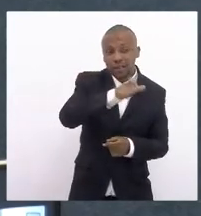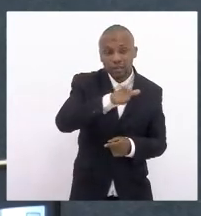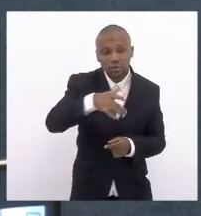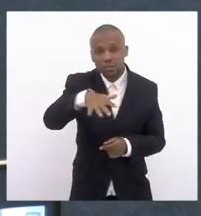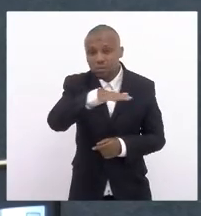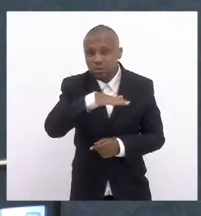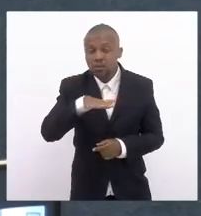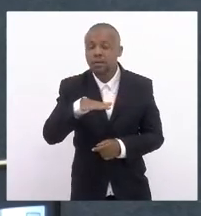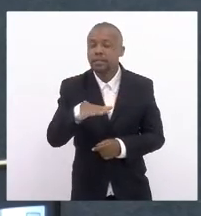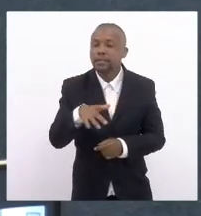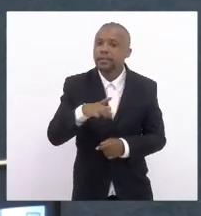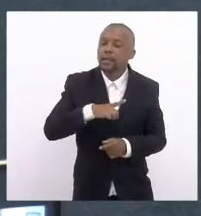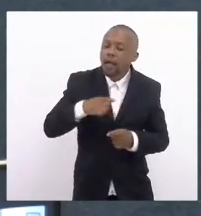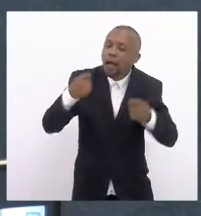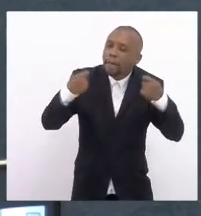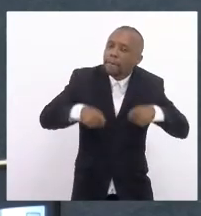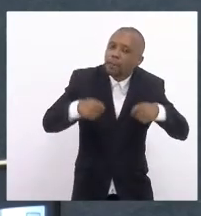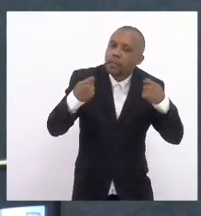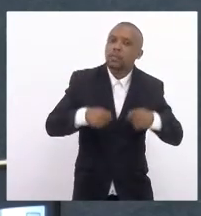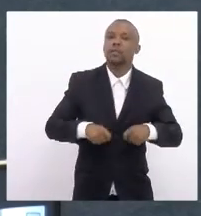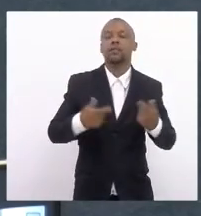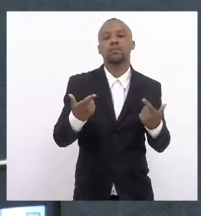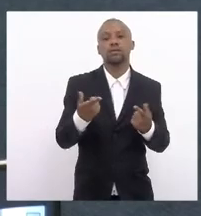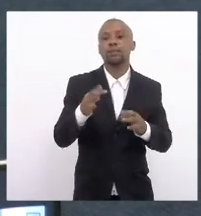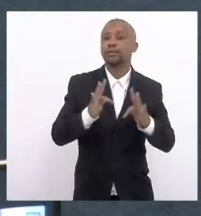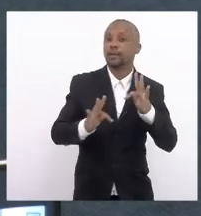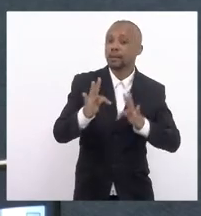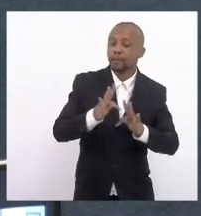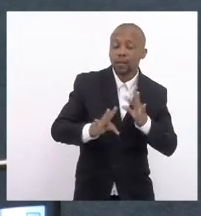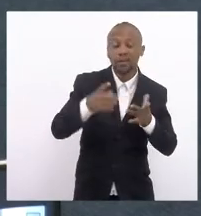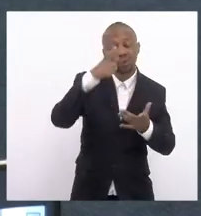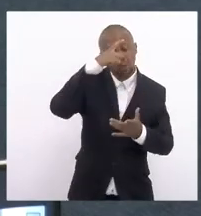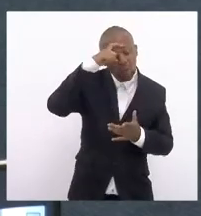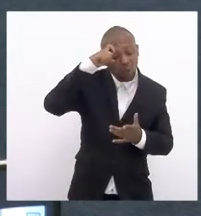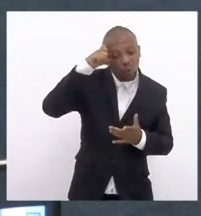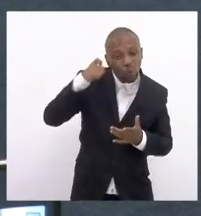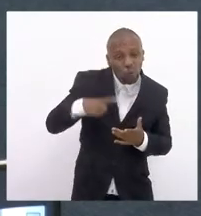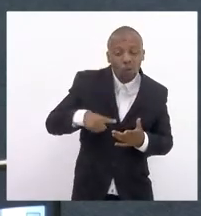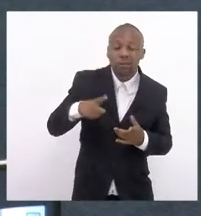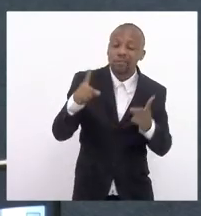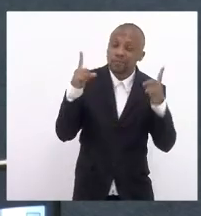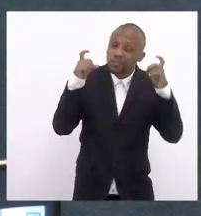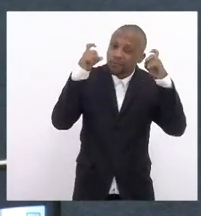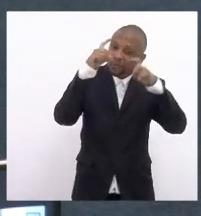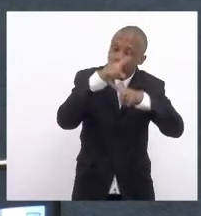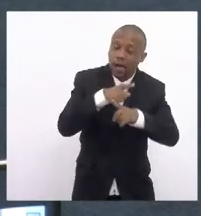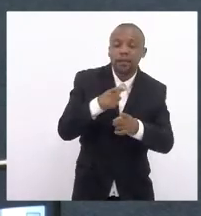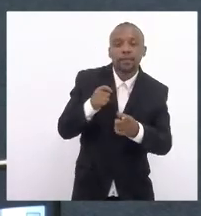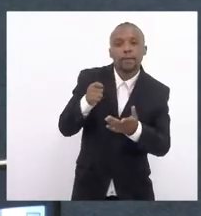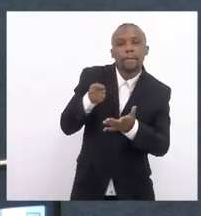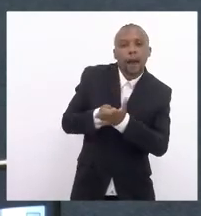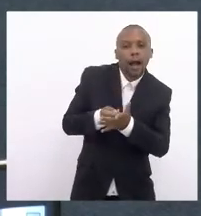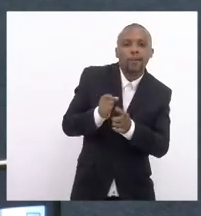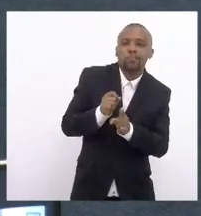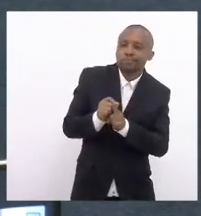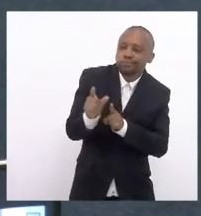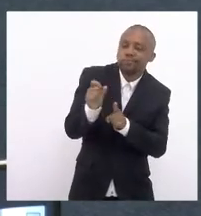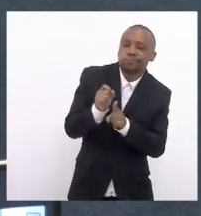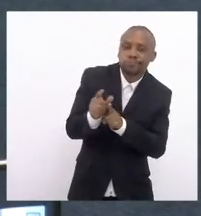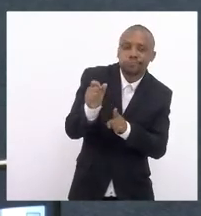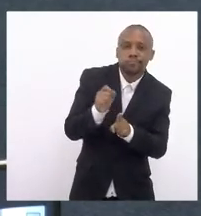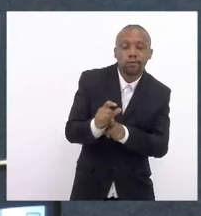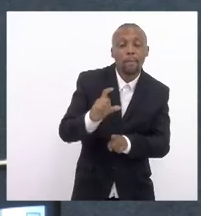que necessitam do tratamento, que paga com muita dificuldade o plano de saúde e que não terão a oportunidade de